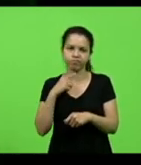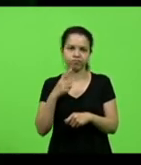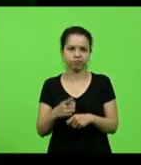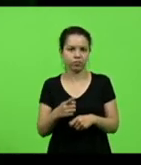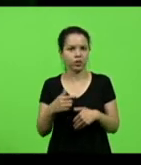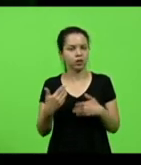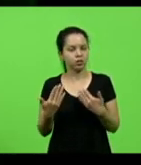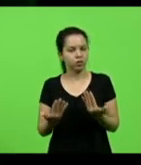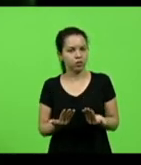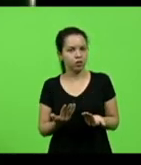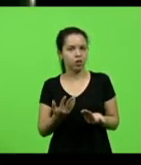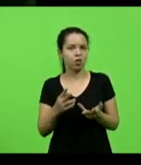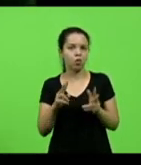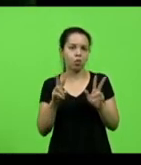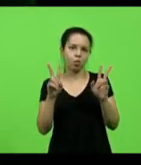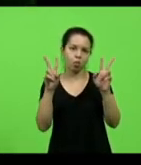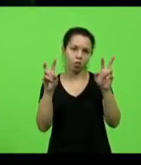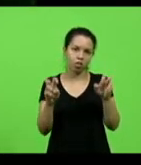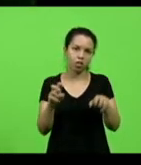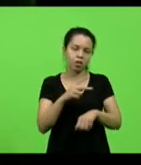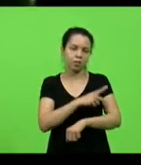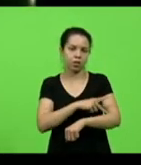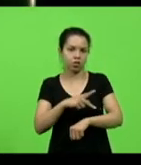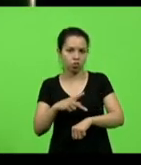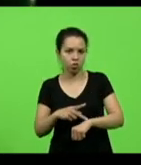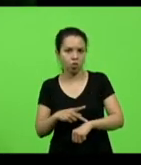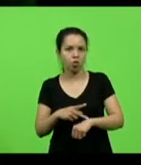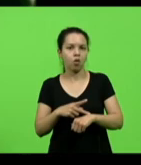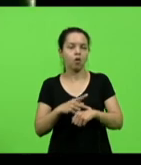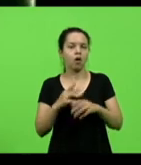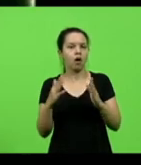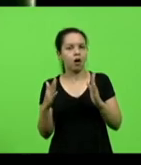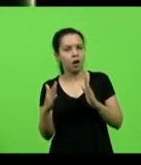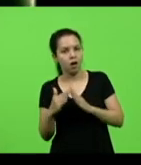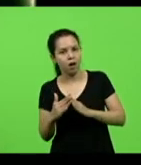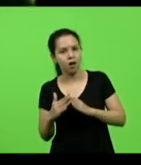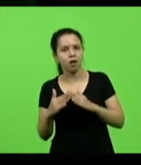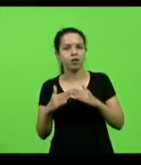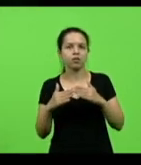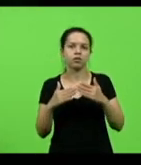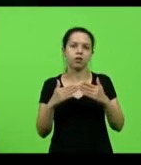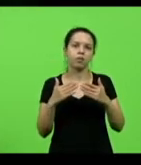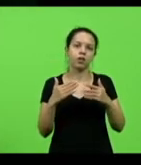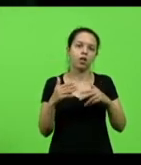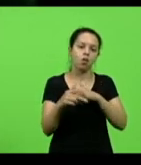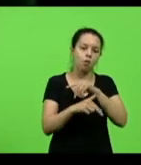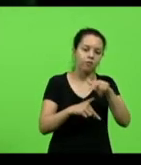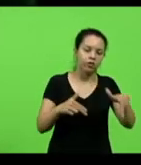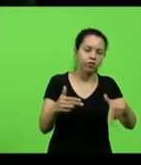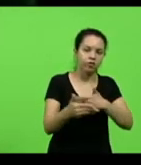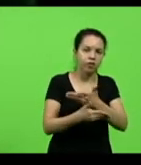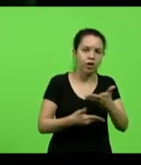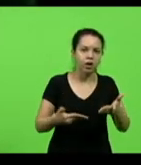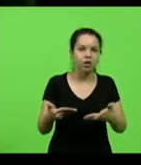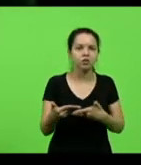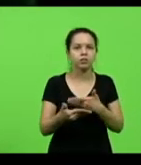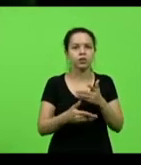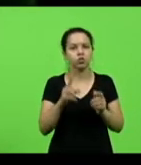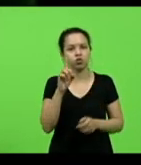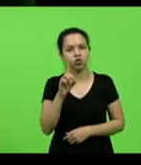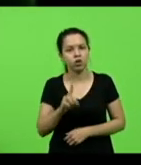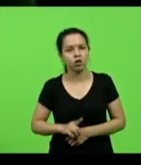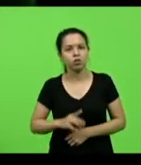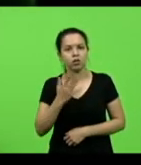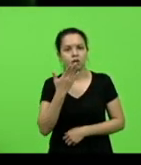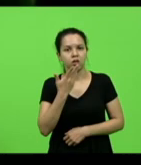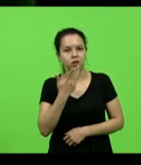questão pedagógica, pela questão casa, pela convivência, pelo direito da criança, que nós não